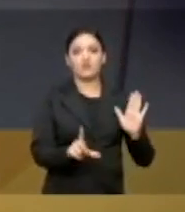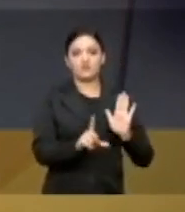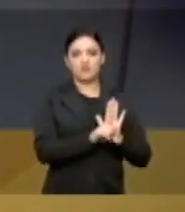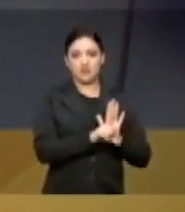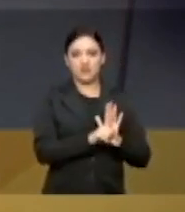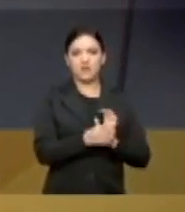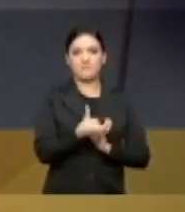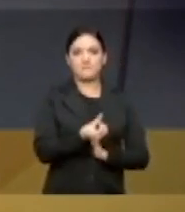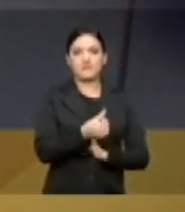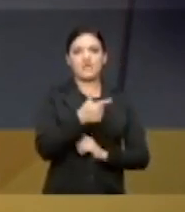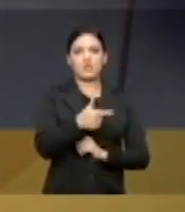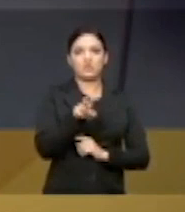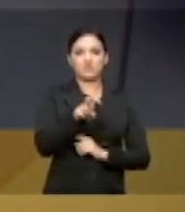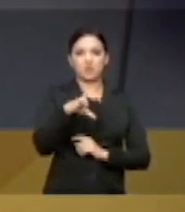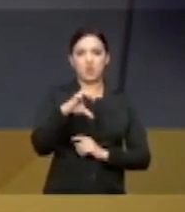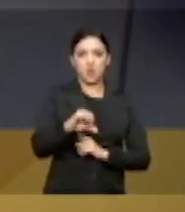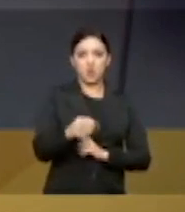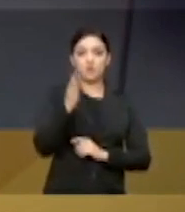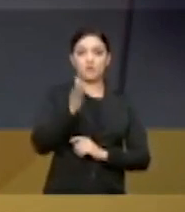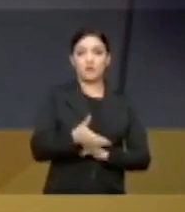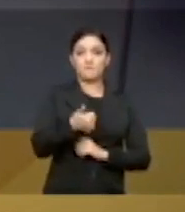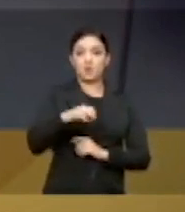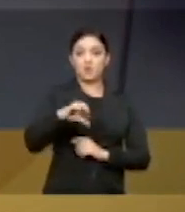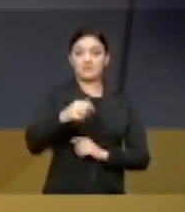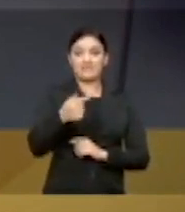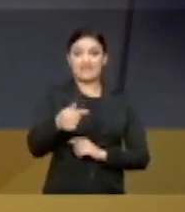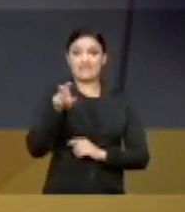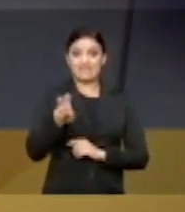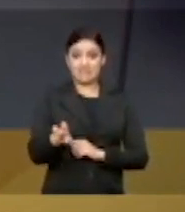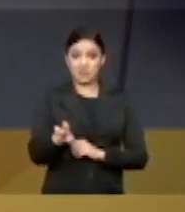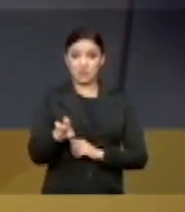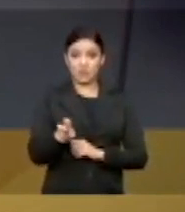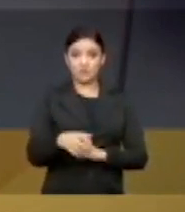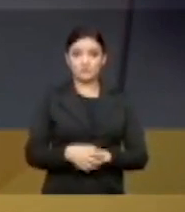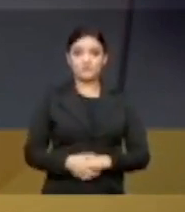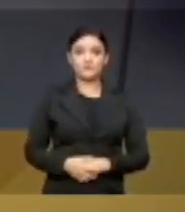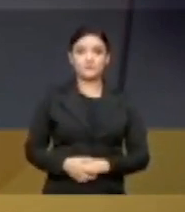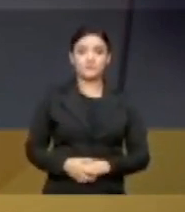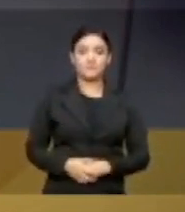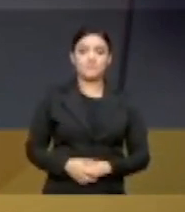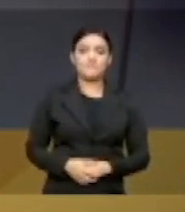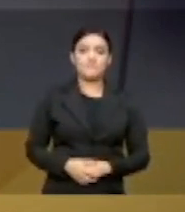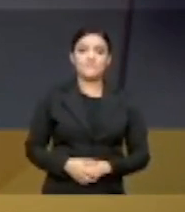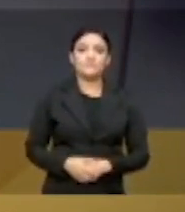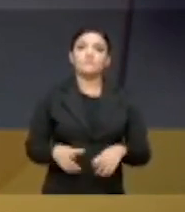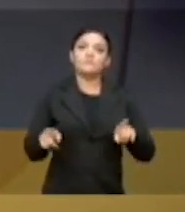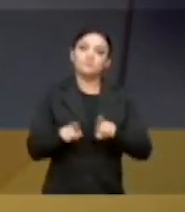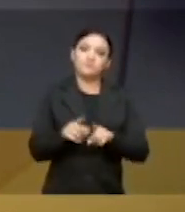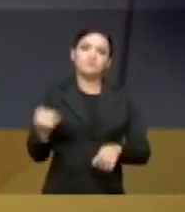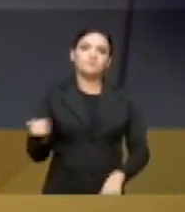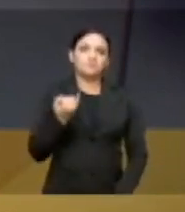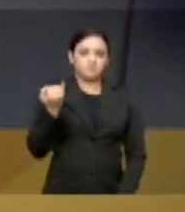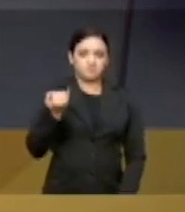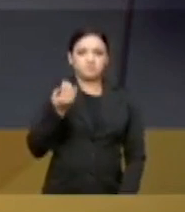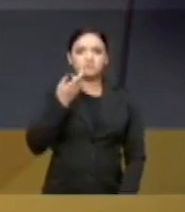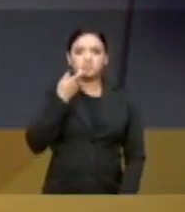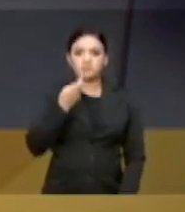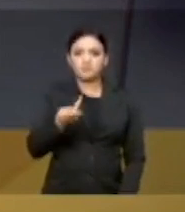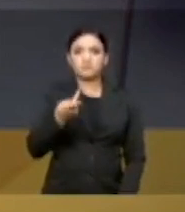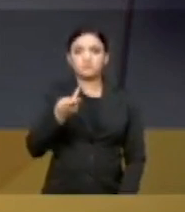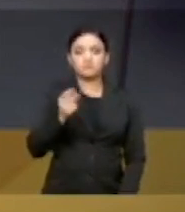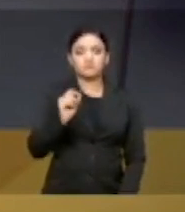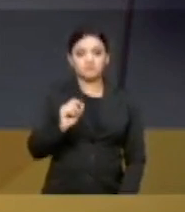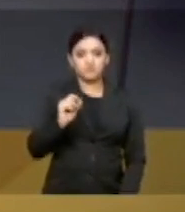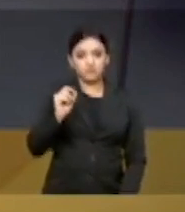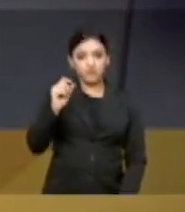Lei 6259, de 1975. Aliás, também cabe reforçar, qualquer